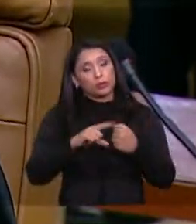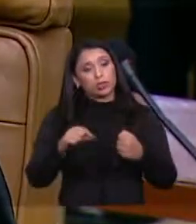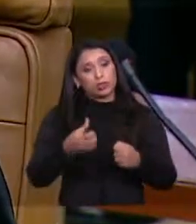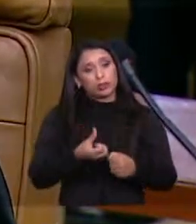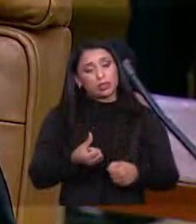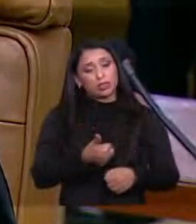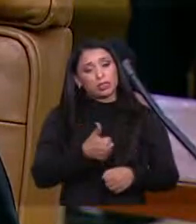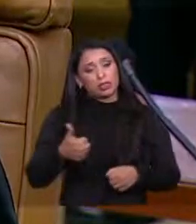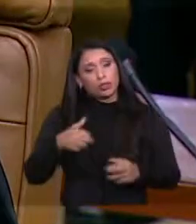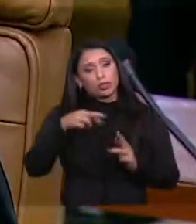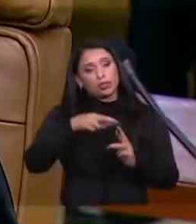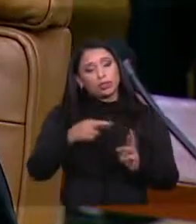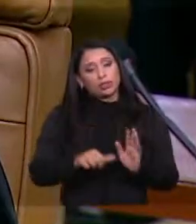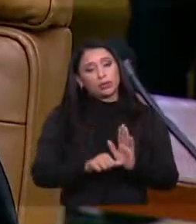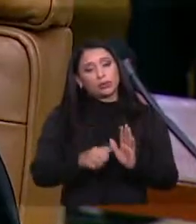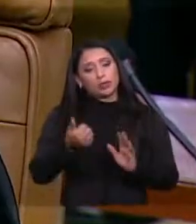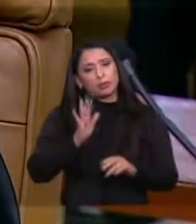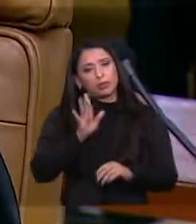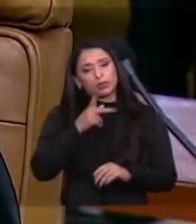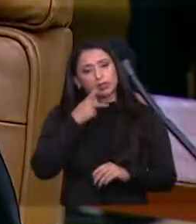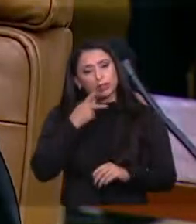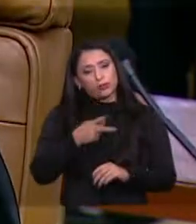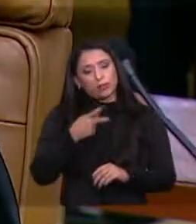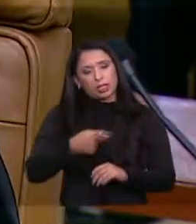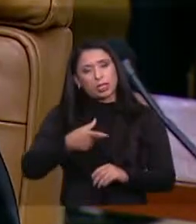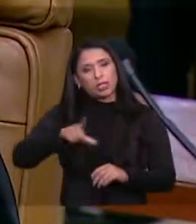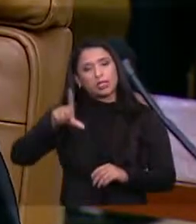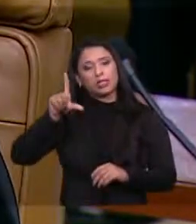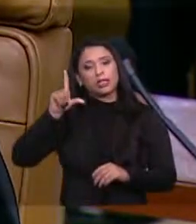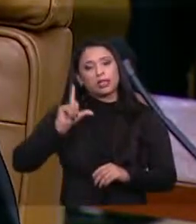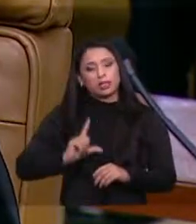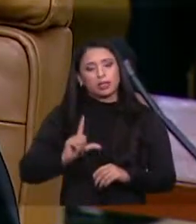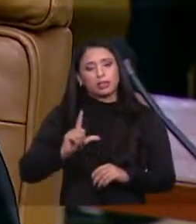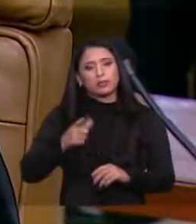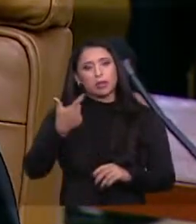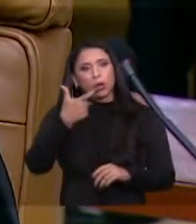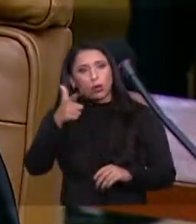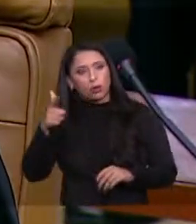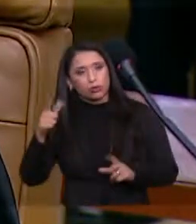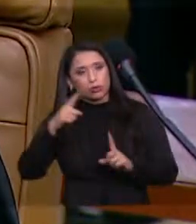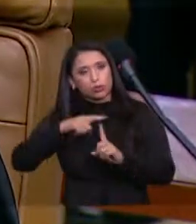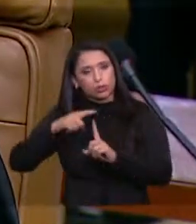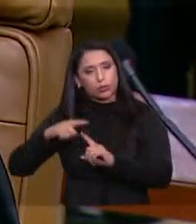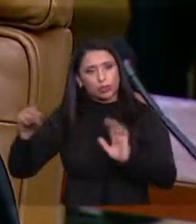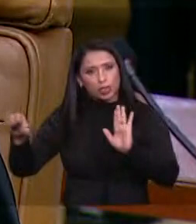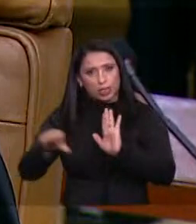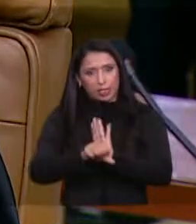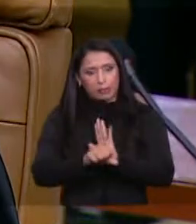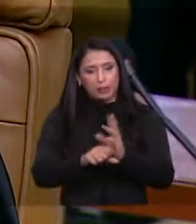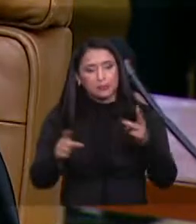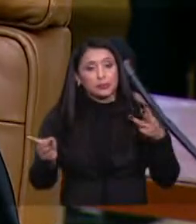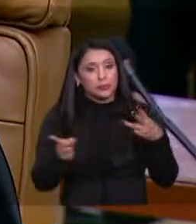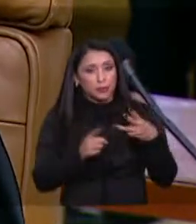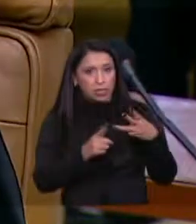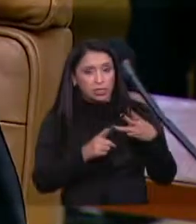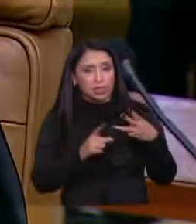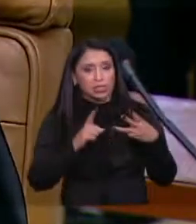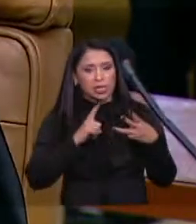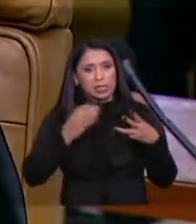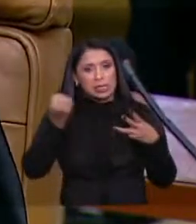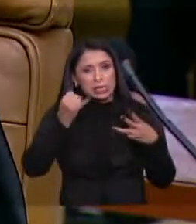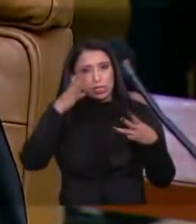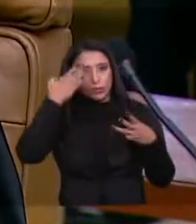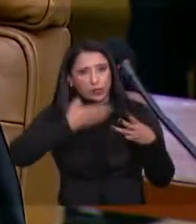61 inciso primeiro conforme já mencionei anteriormente para outros delitos na terceira fase havendo